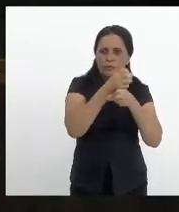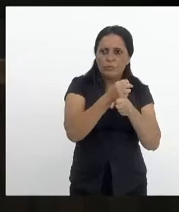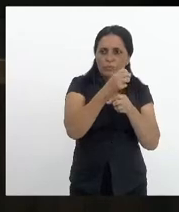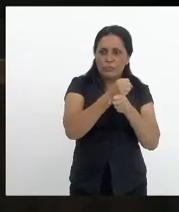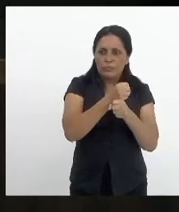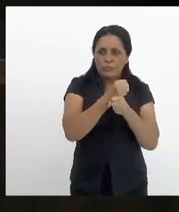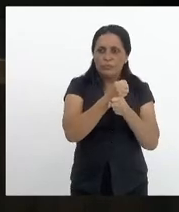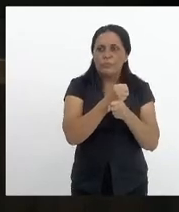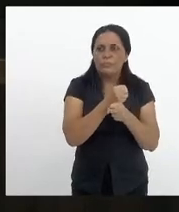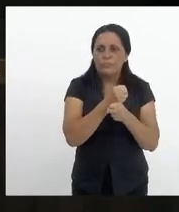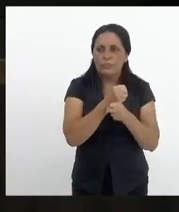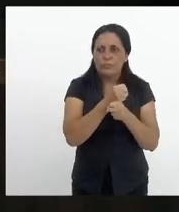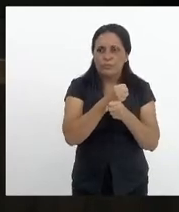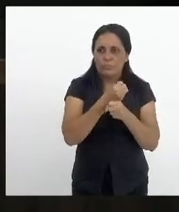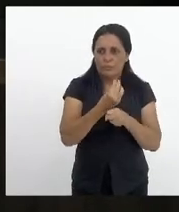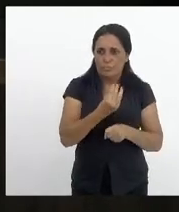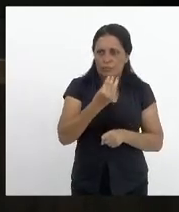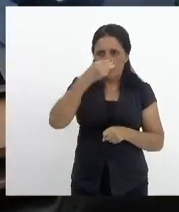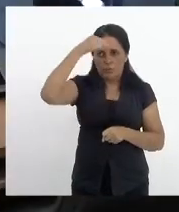deputado Márcio Pacheco.